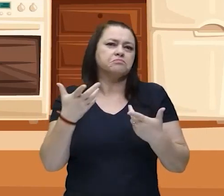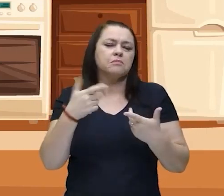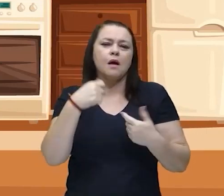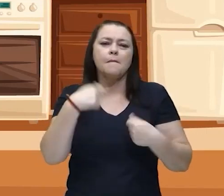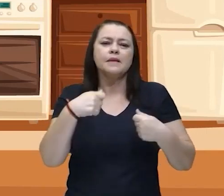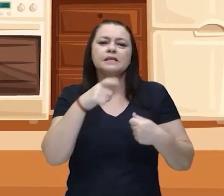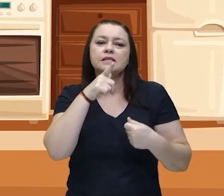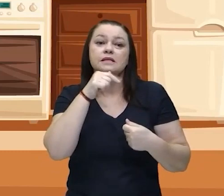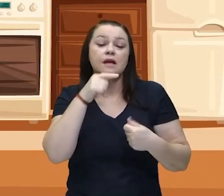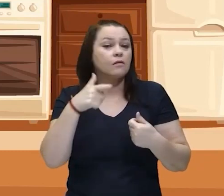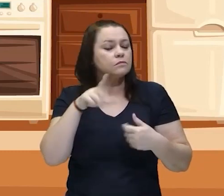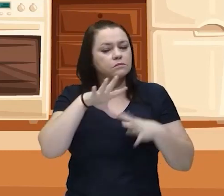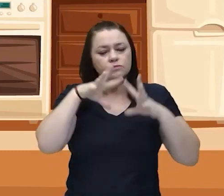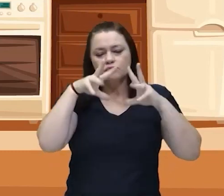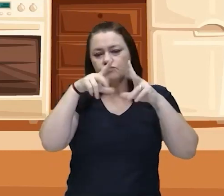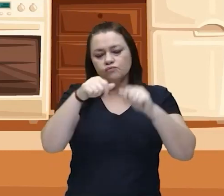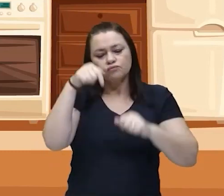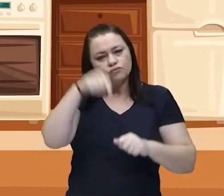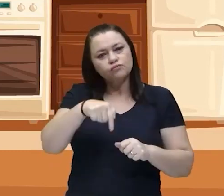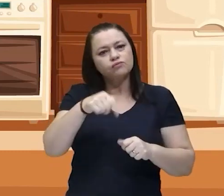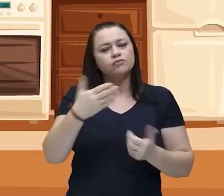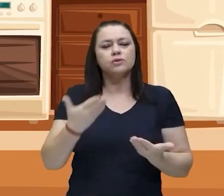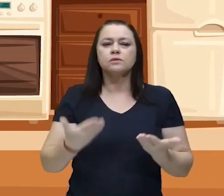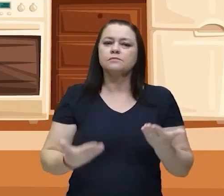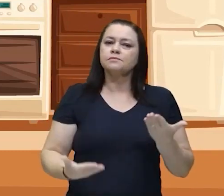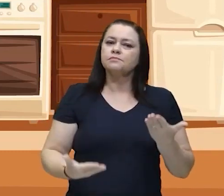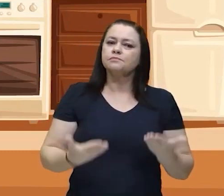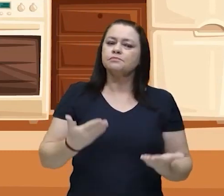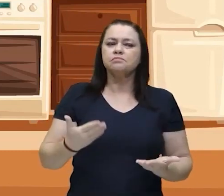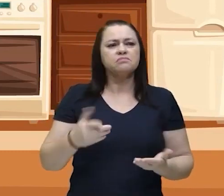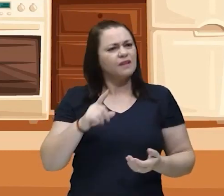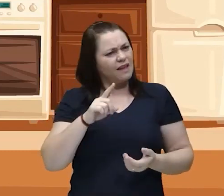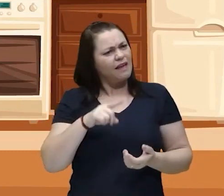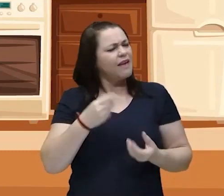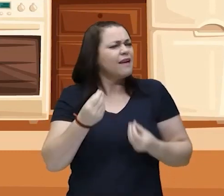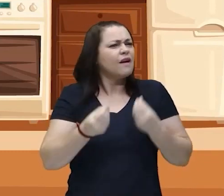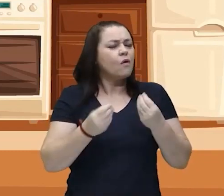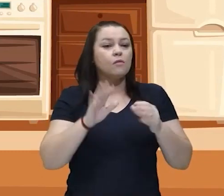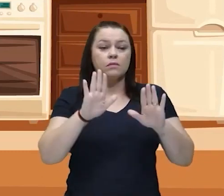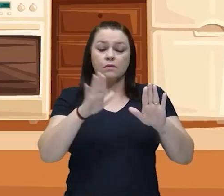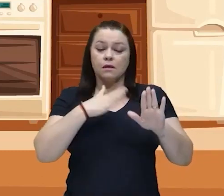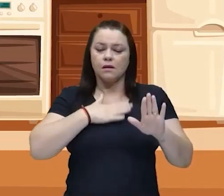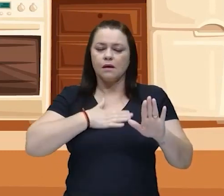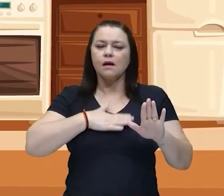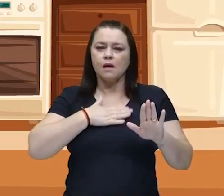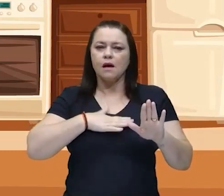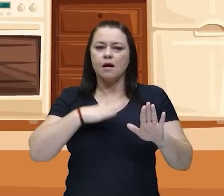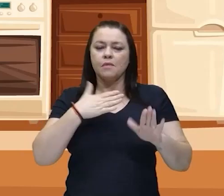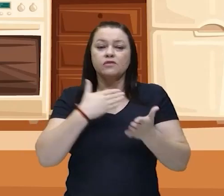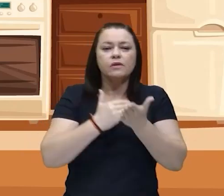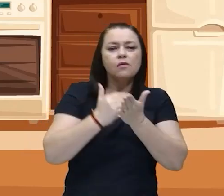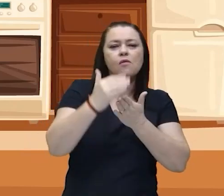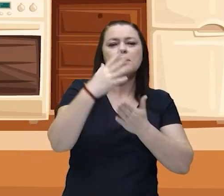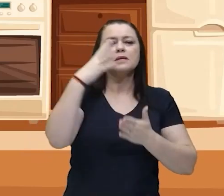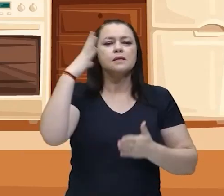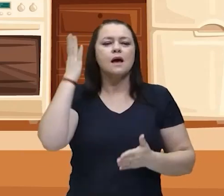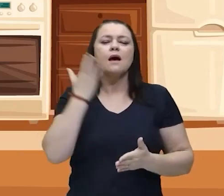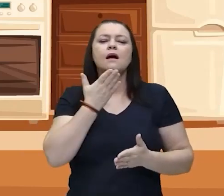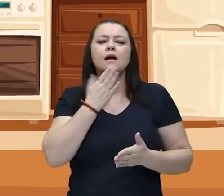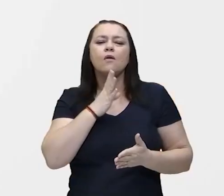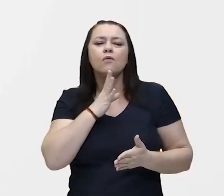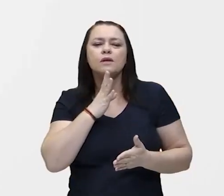são grandezas de medida. Como assim, professor? Bom, vem comigo que nós vamos começar a conhecer as grandezas de medida. Vamos